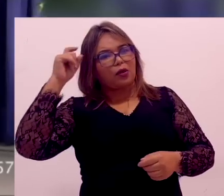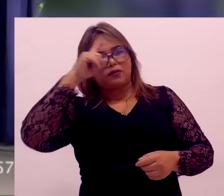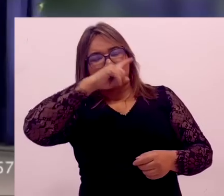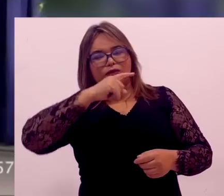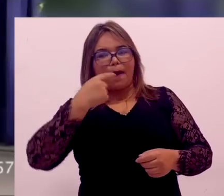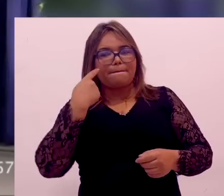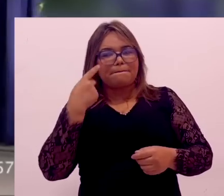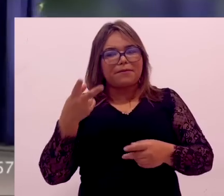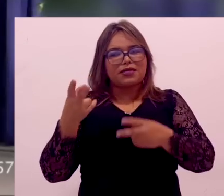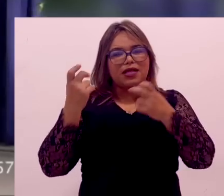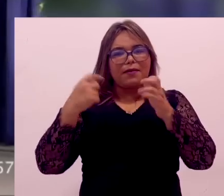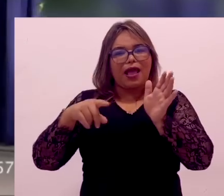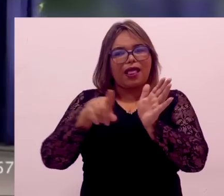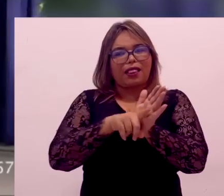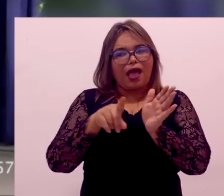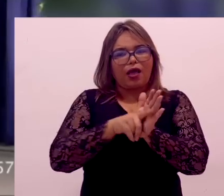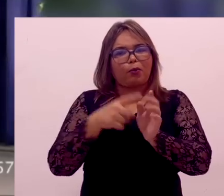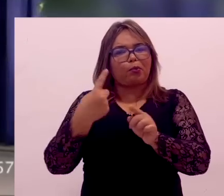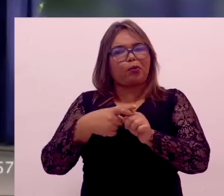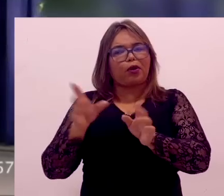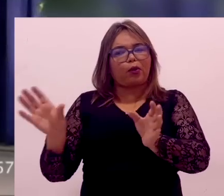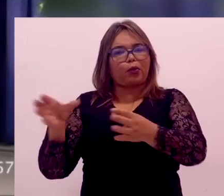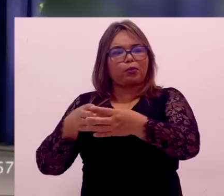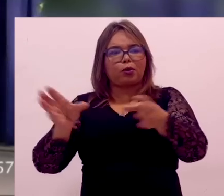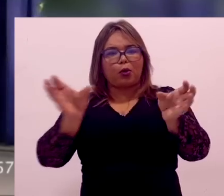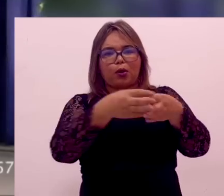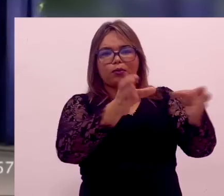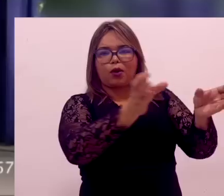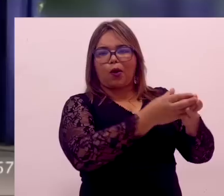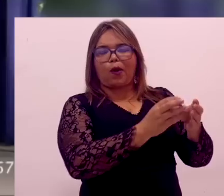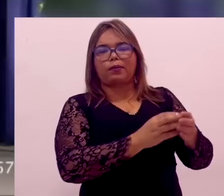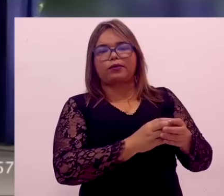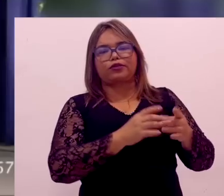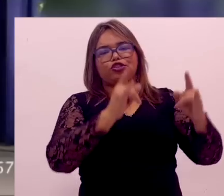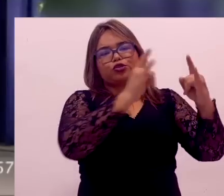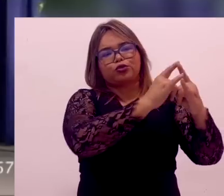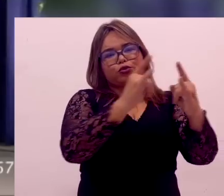negativa para organizações que parecem fazer tanto bem.